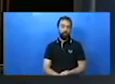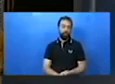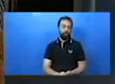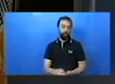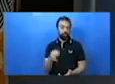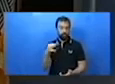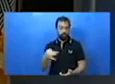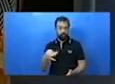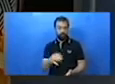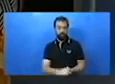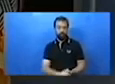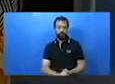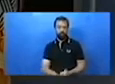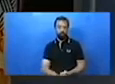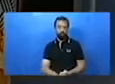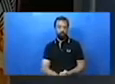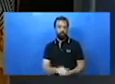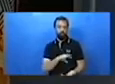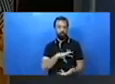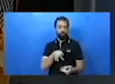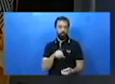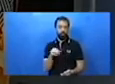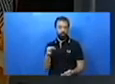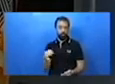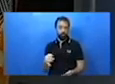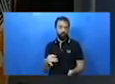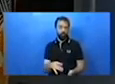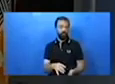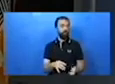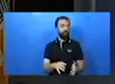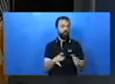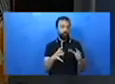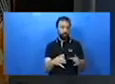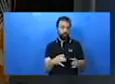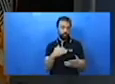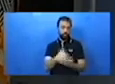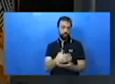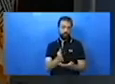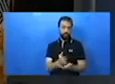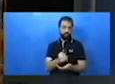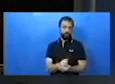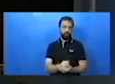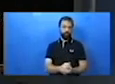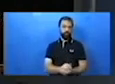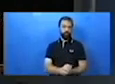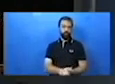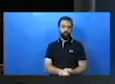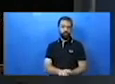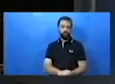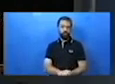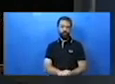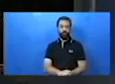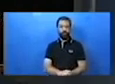todo certo. Pegou o todo? Divide pelo de baixo. O resultado? Multiplica pelo de cima. Por que que